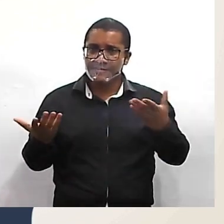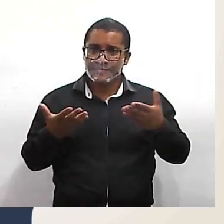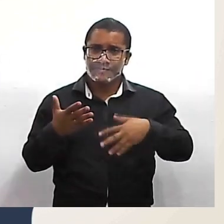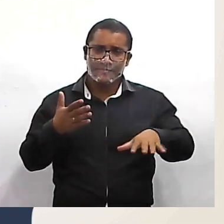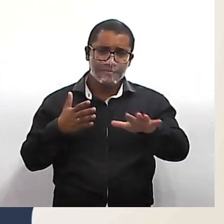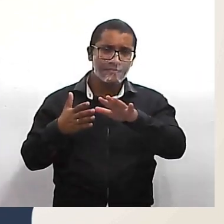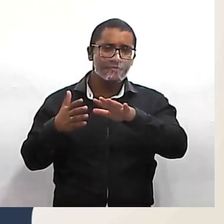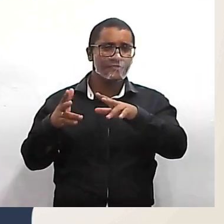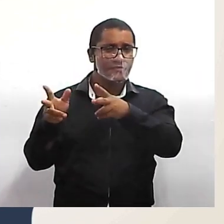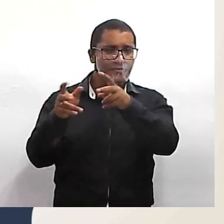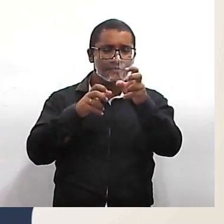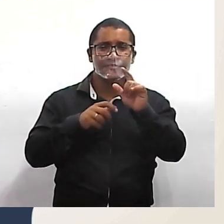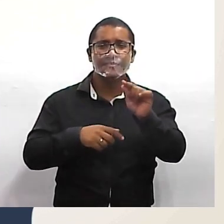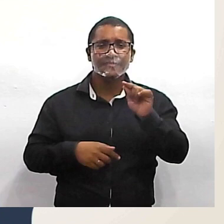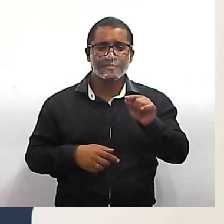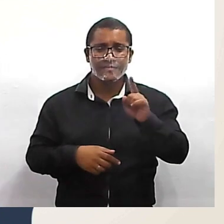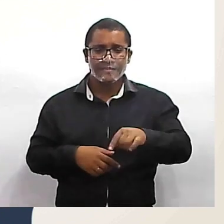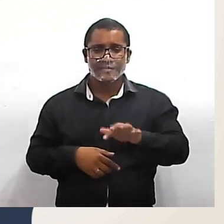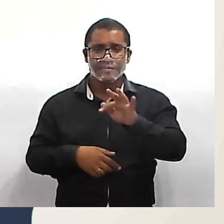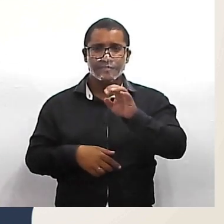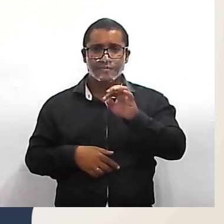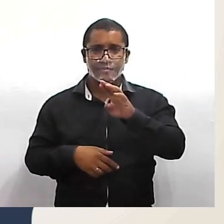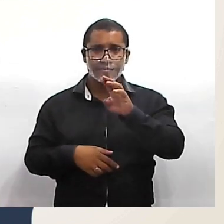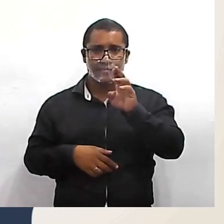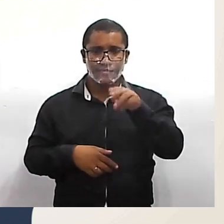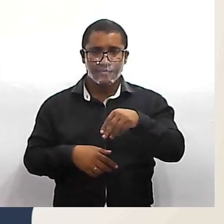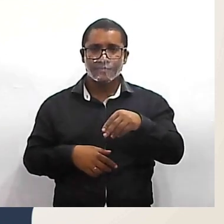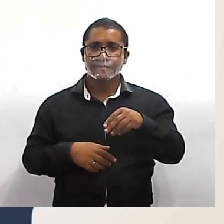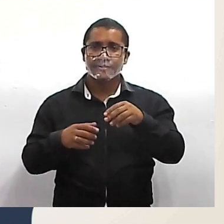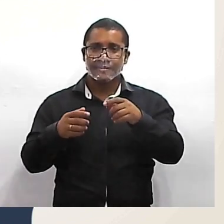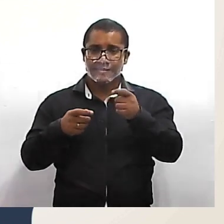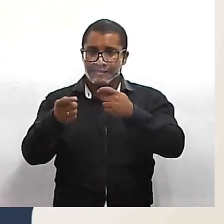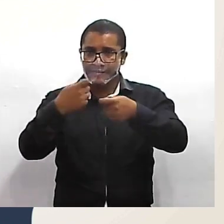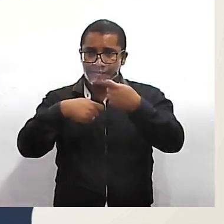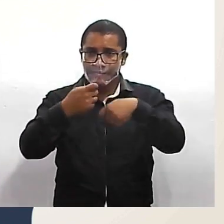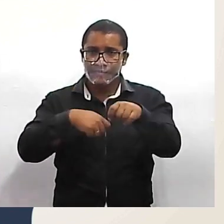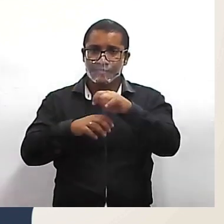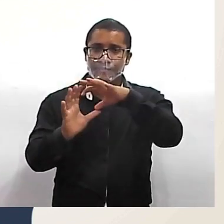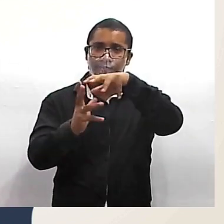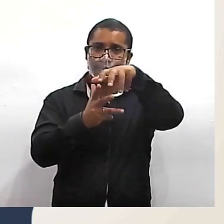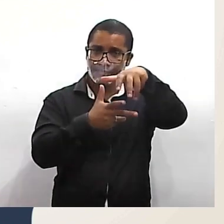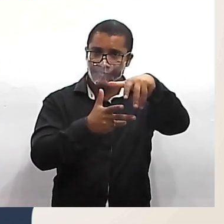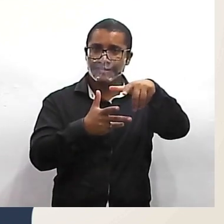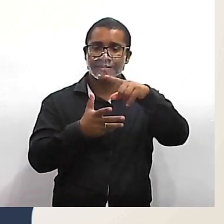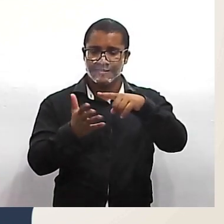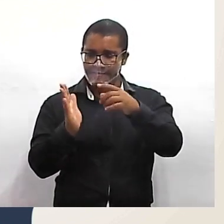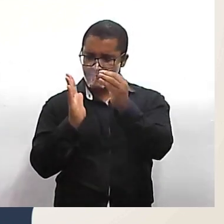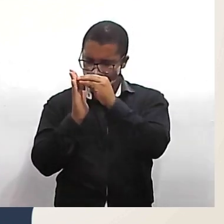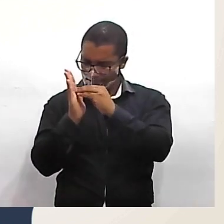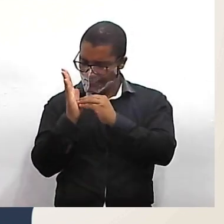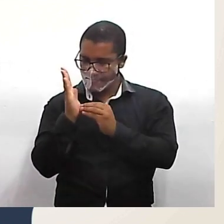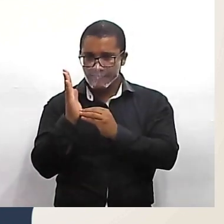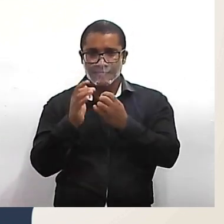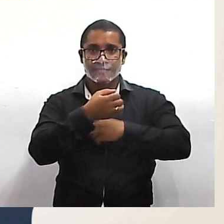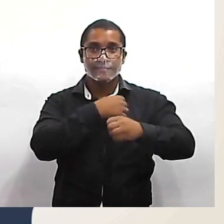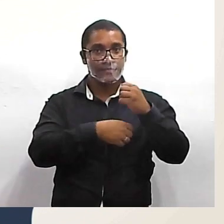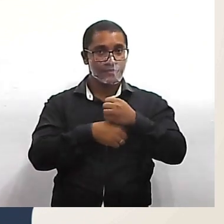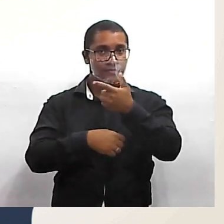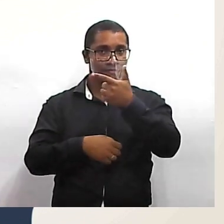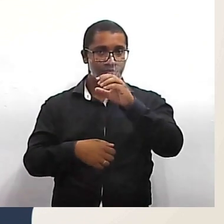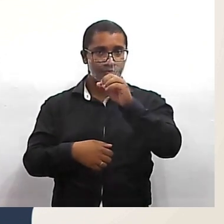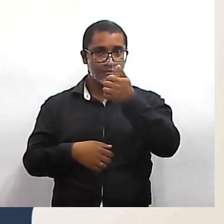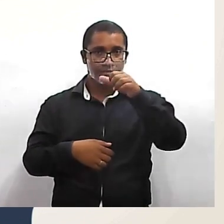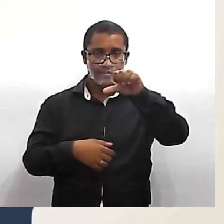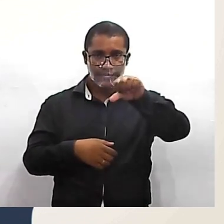cenário, foi o Fórum Econômico Mundial, né? Essas competências foram estabelecidas no ano de 2019, né, o